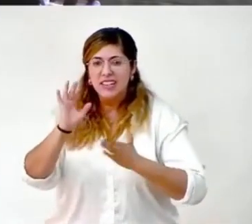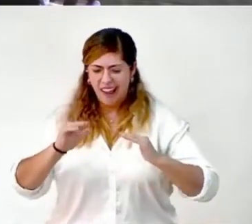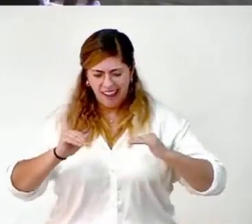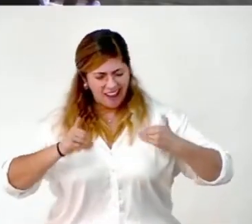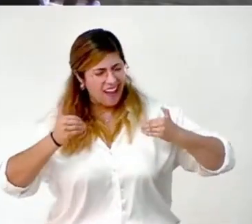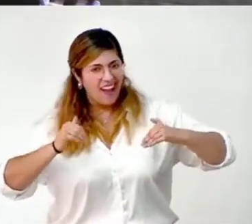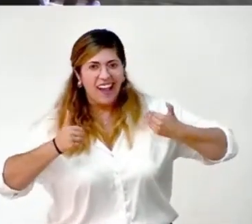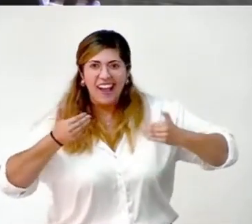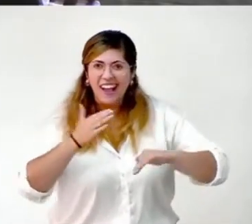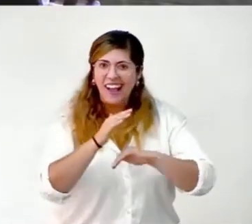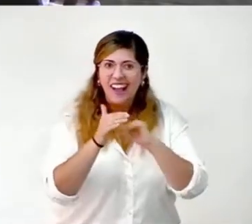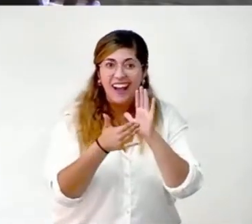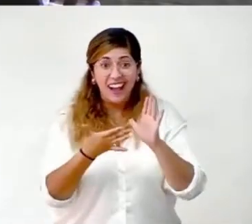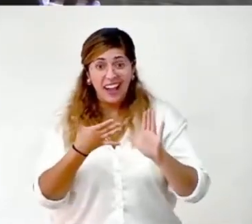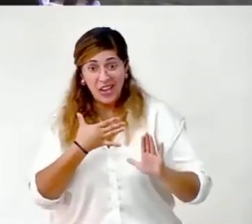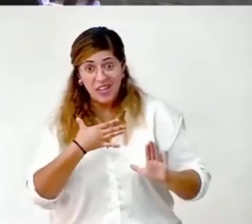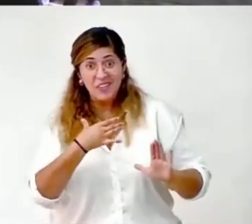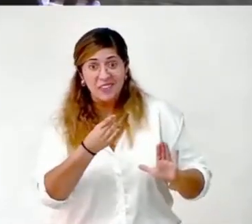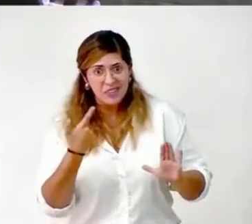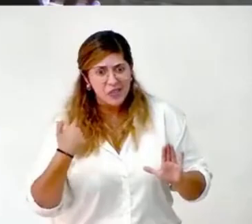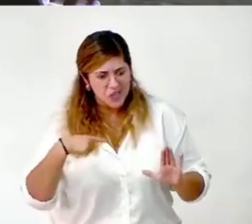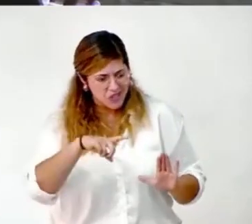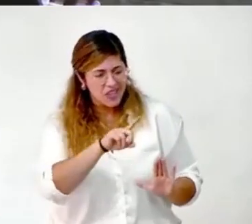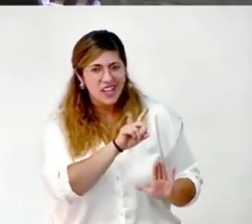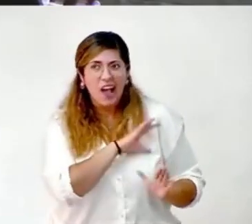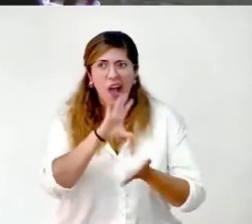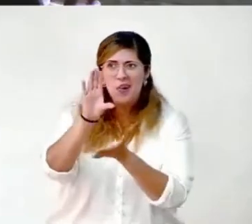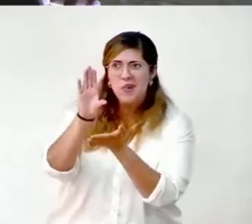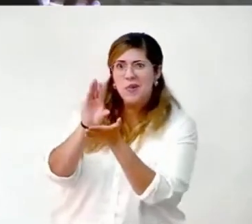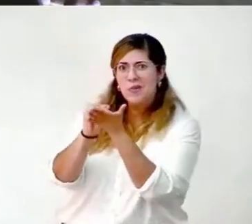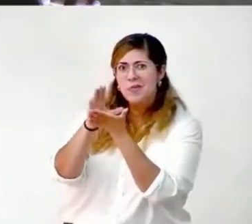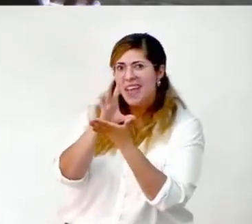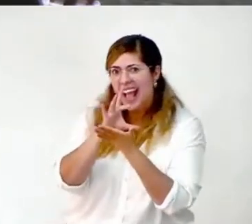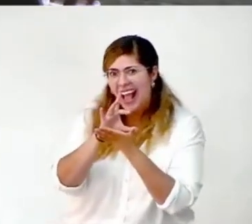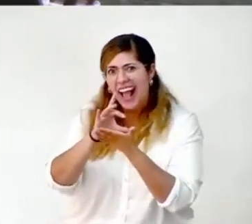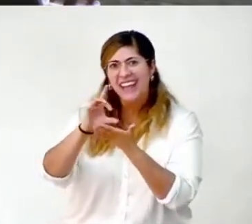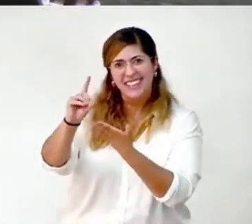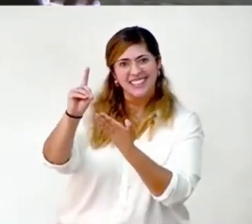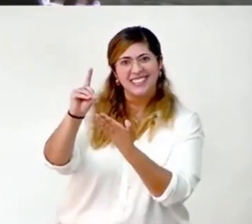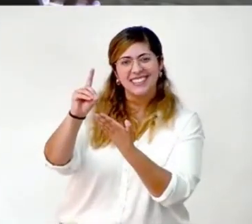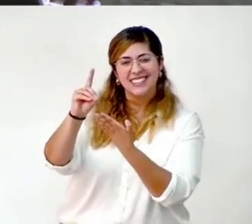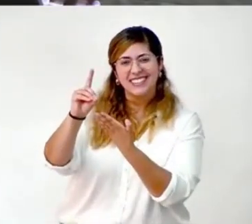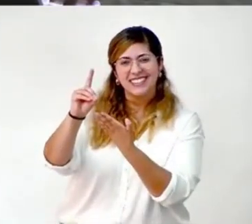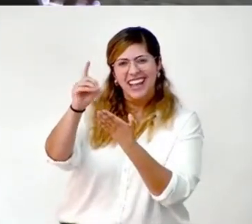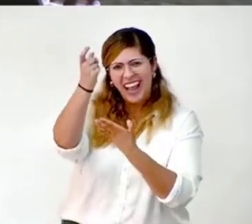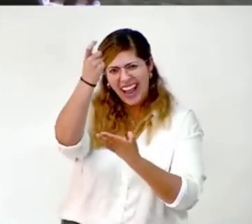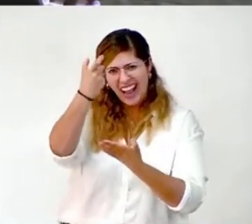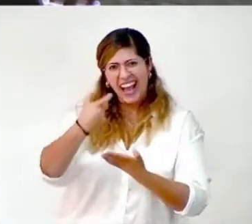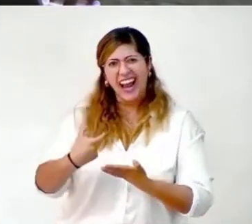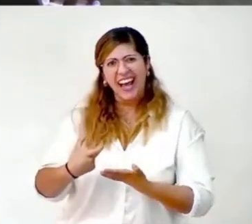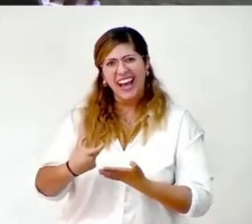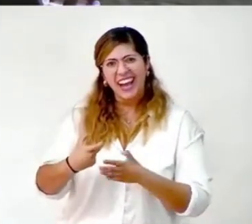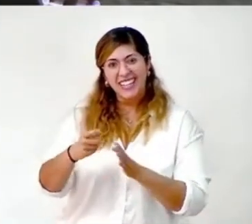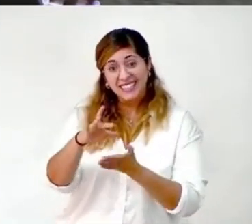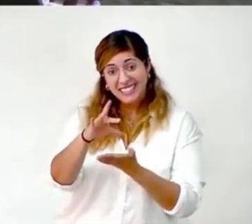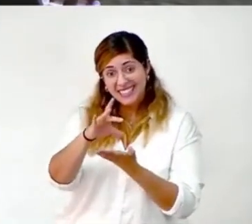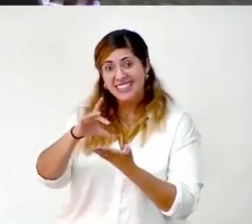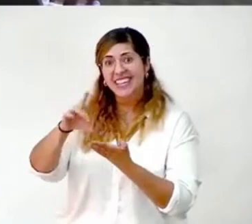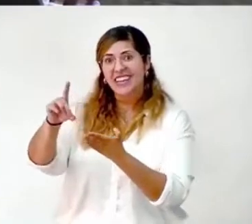com filhos que imitam ou que expressam, ou reverberam o seu caráter sobre a face da